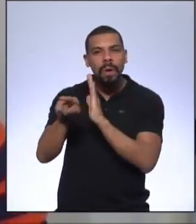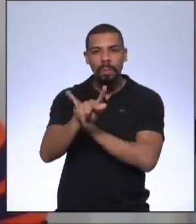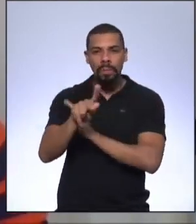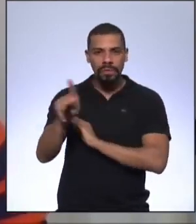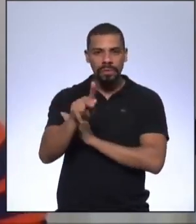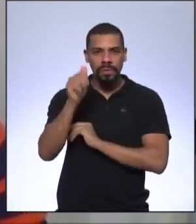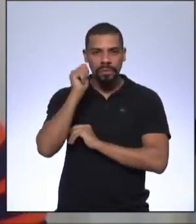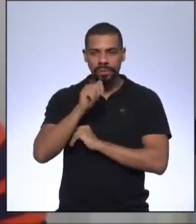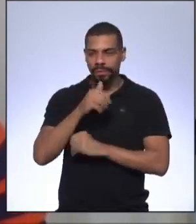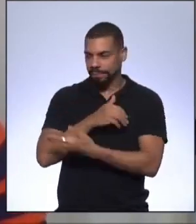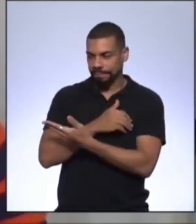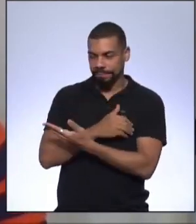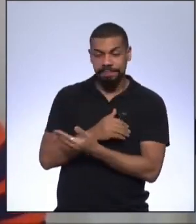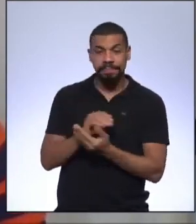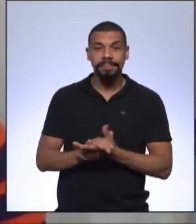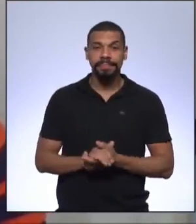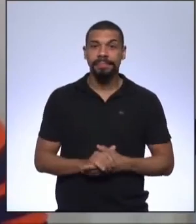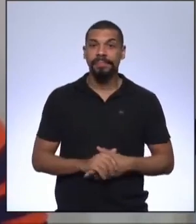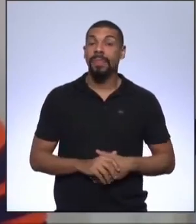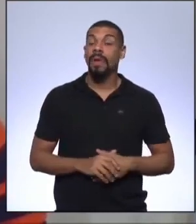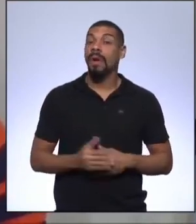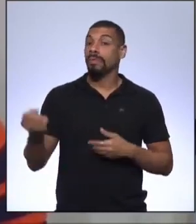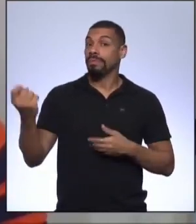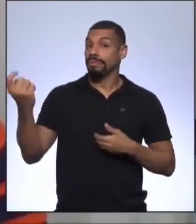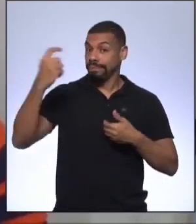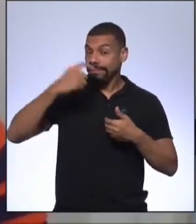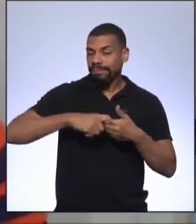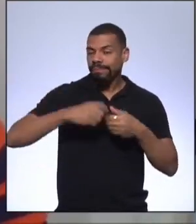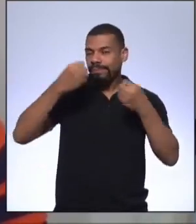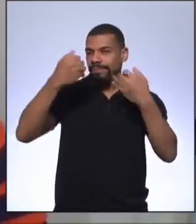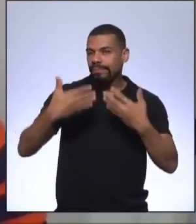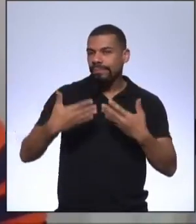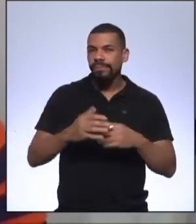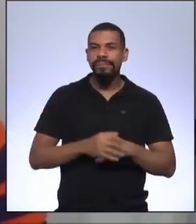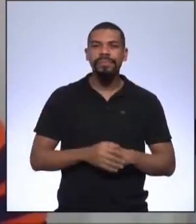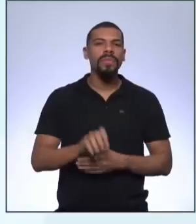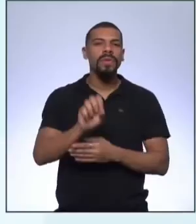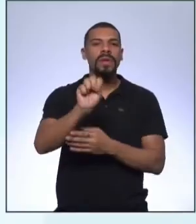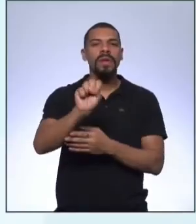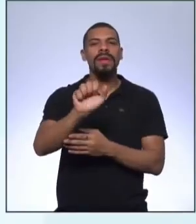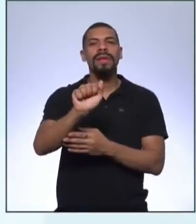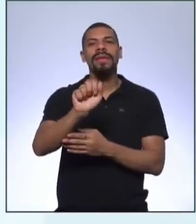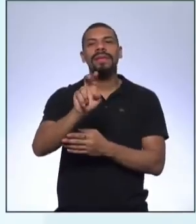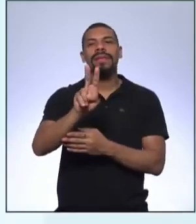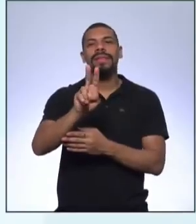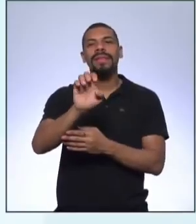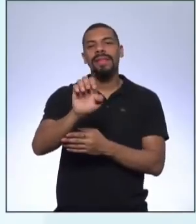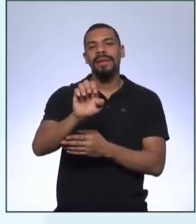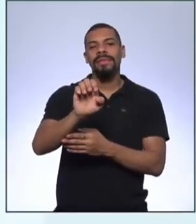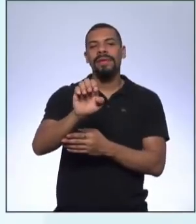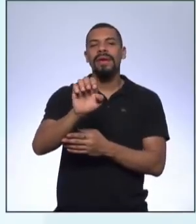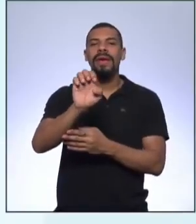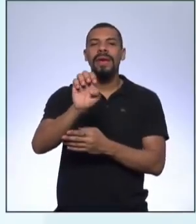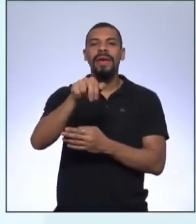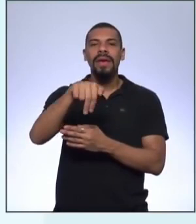do áudio que não dava para escutar, vamos voltar. Olha só. Save energy.